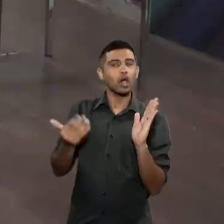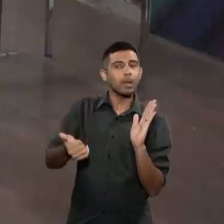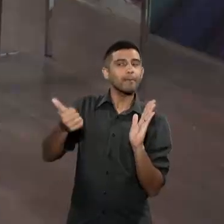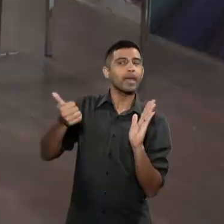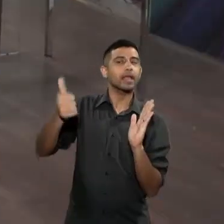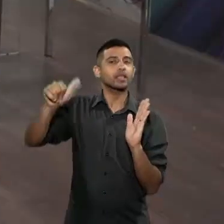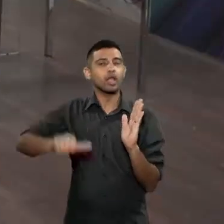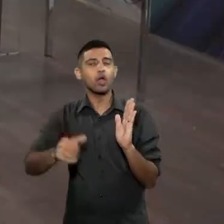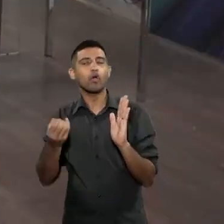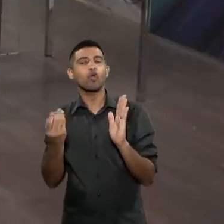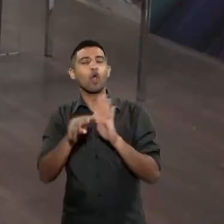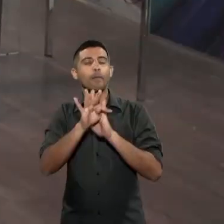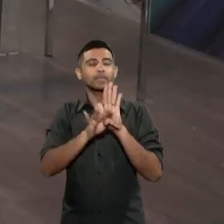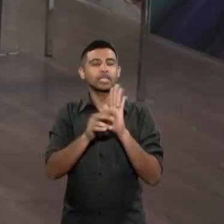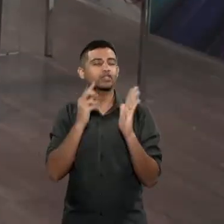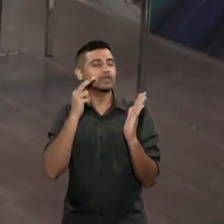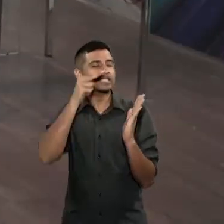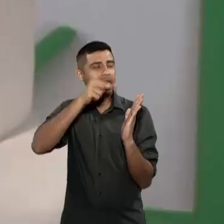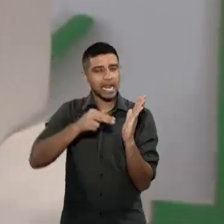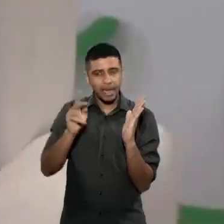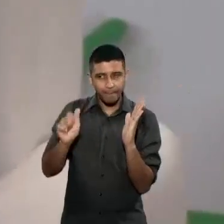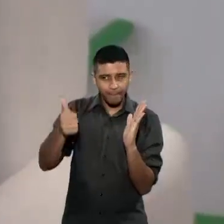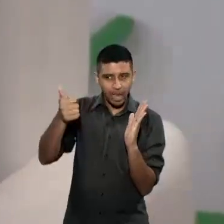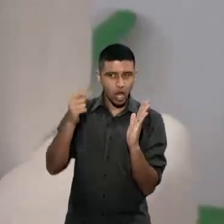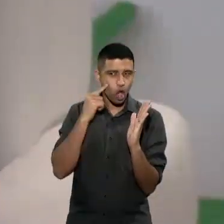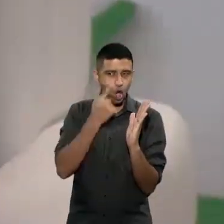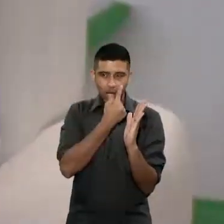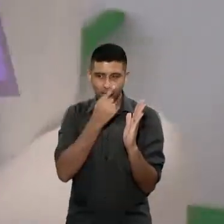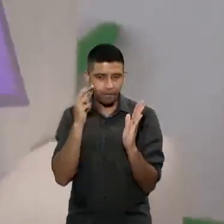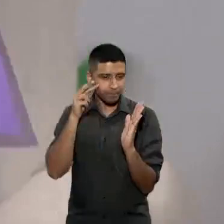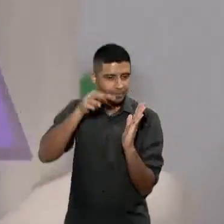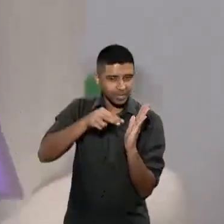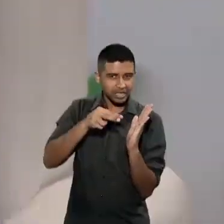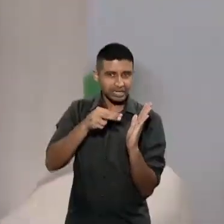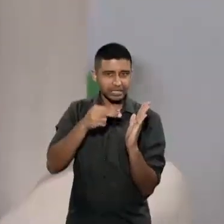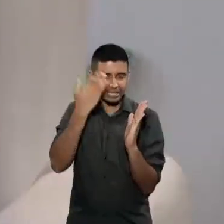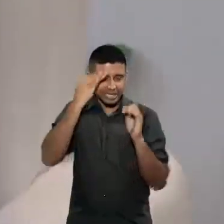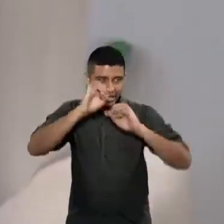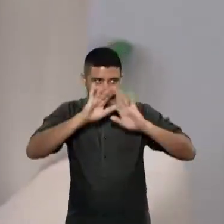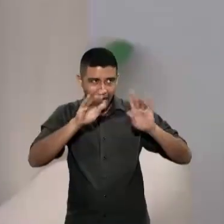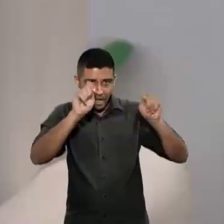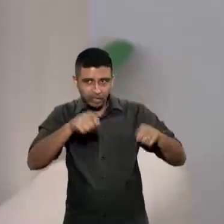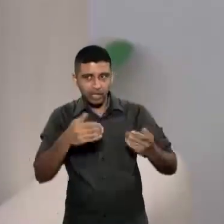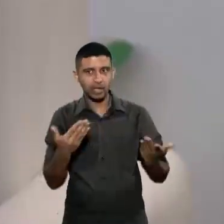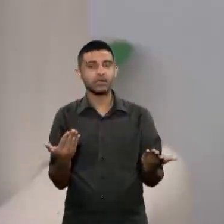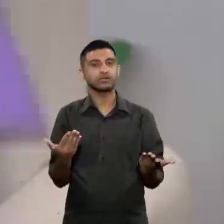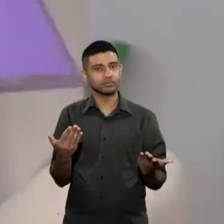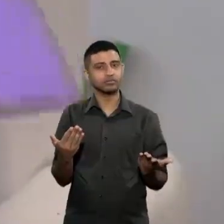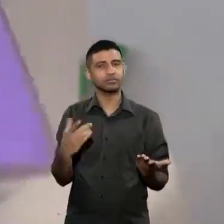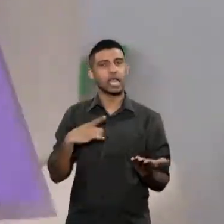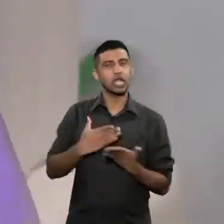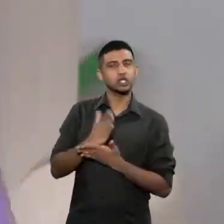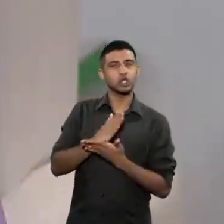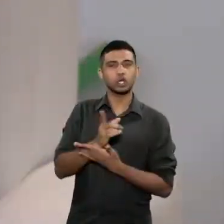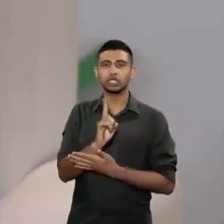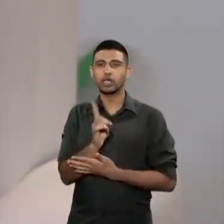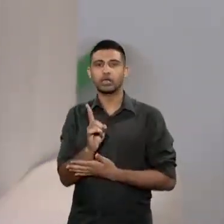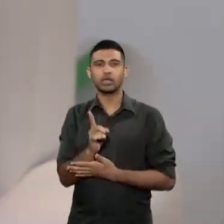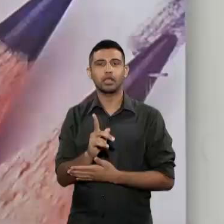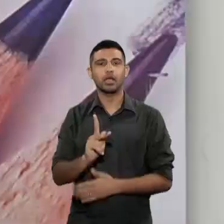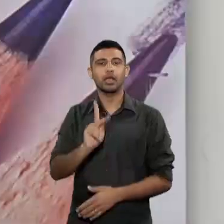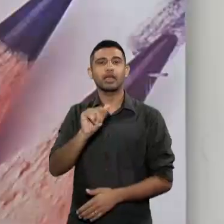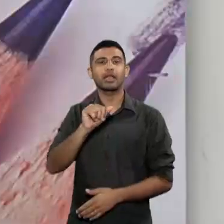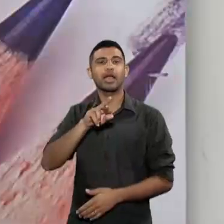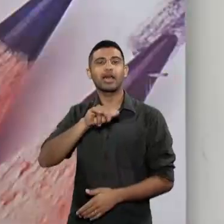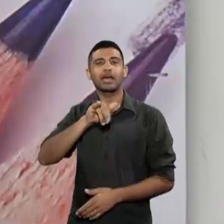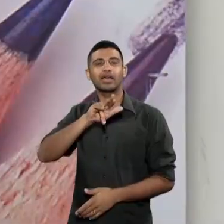agora. Quando olha para esse texto, você está se sentindo mais confortável, as letras estão mais nítidas, tá? Entendi. O desconforto... Karina, antes da gente começar